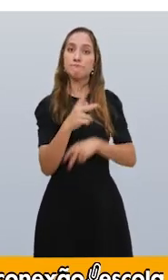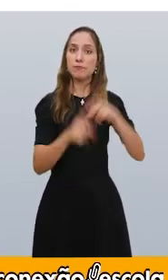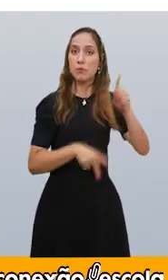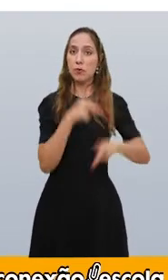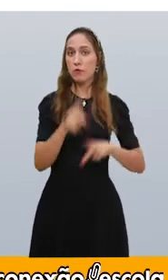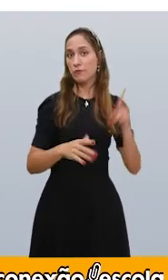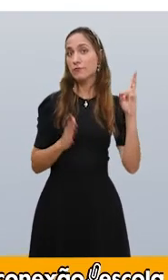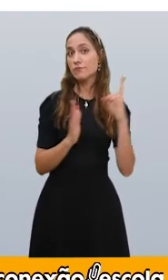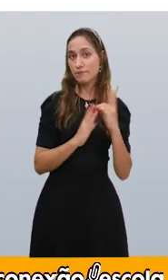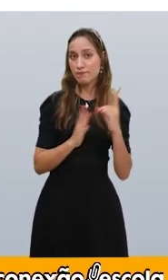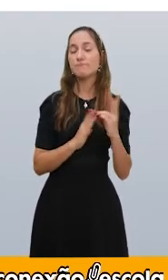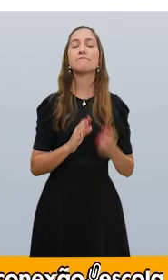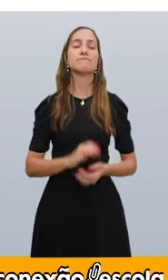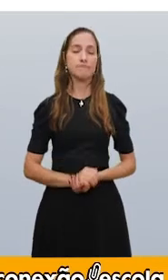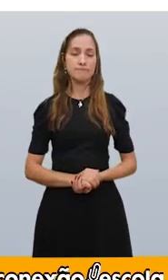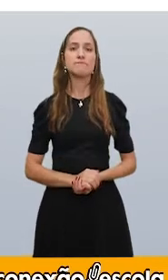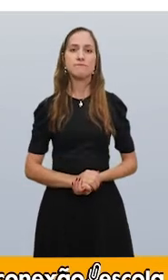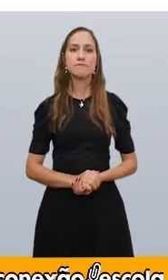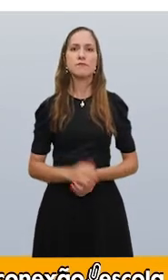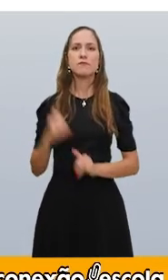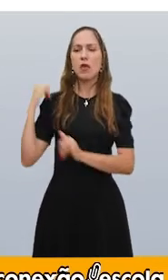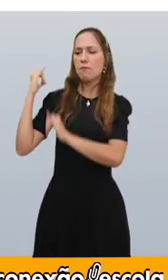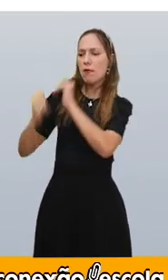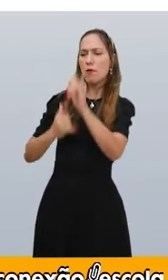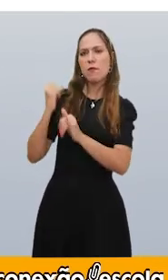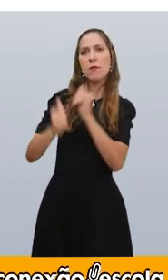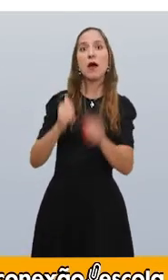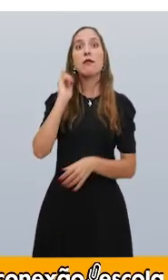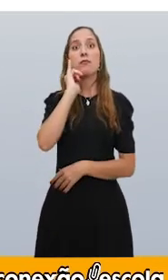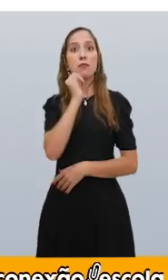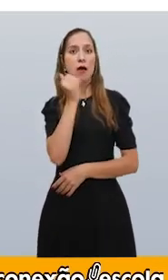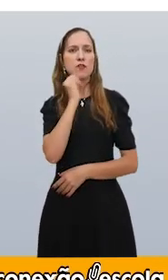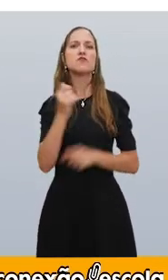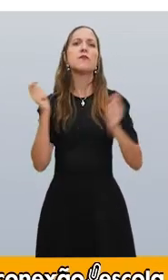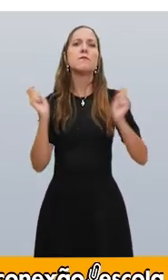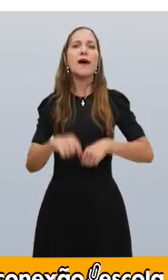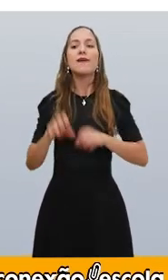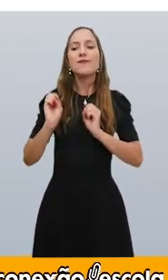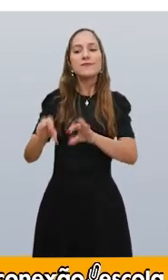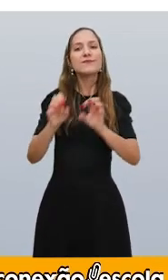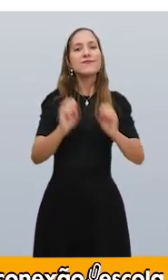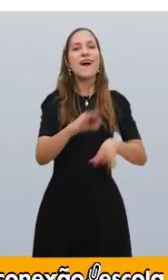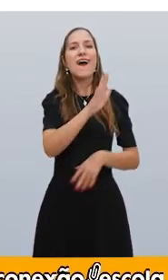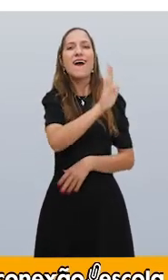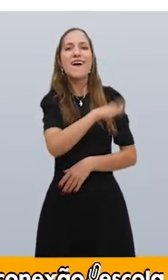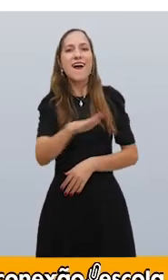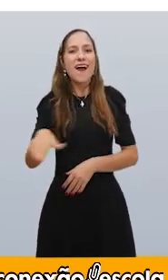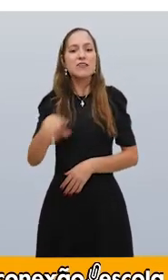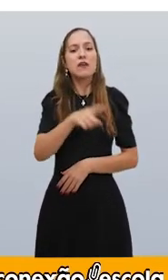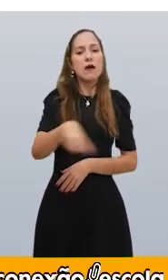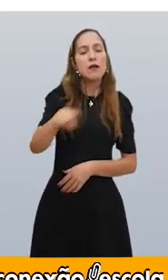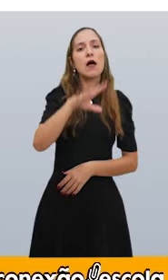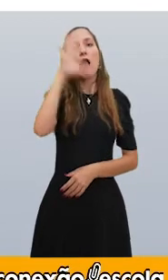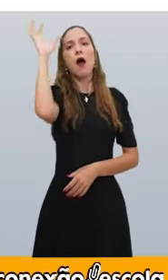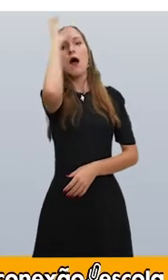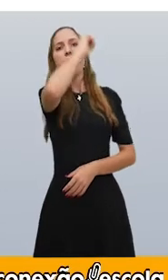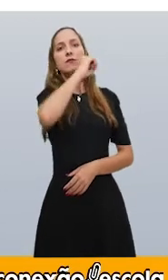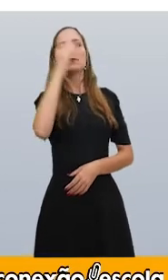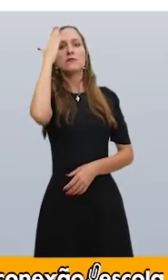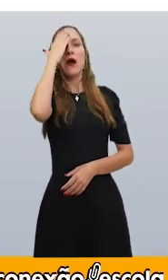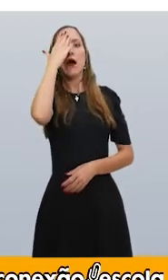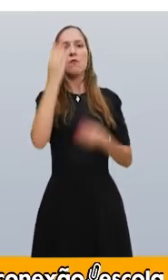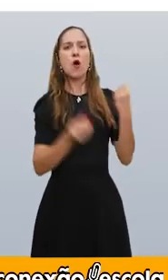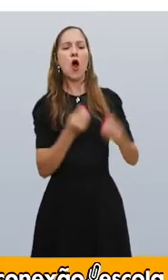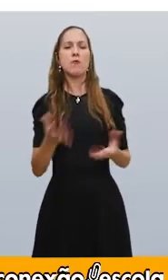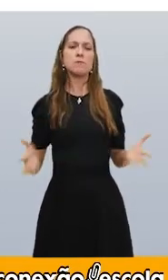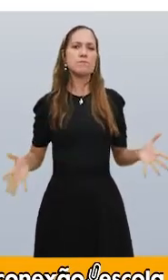povos. Essas narrativas foram criadas para ensinar as crianças a se